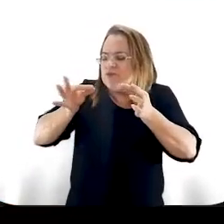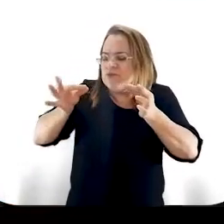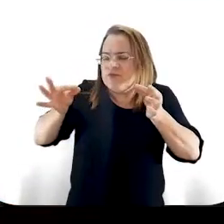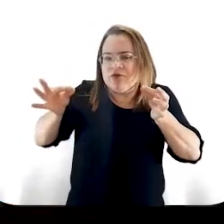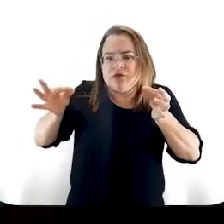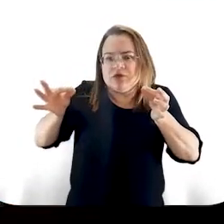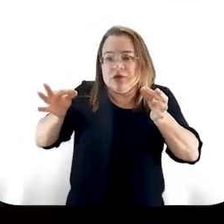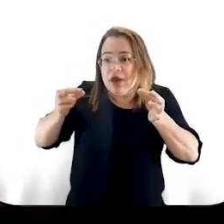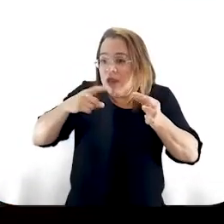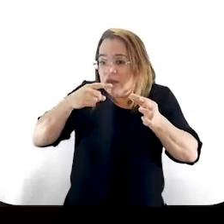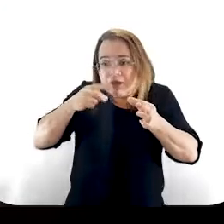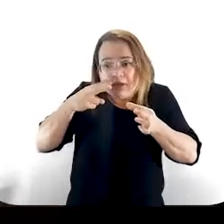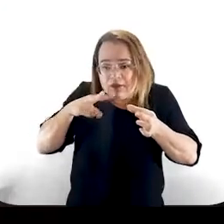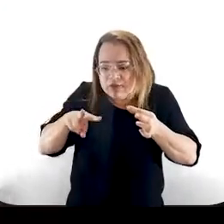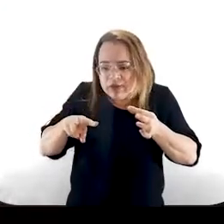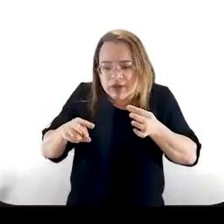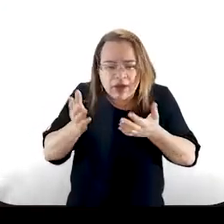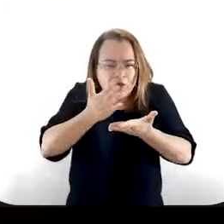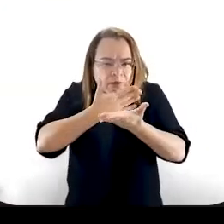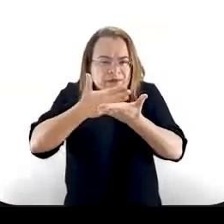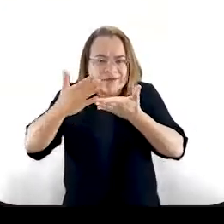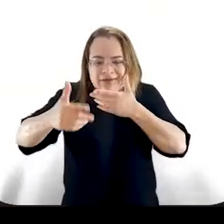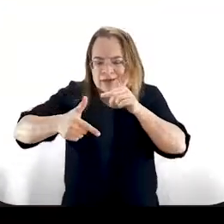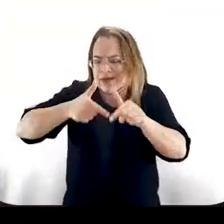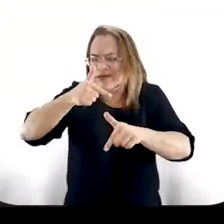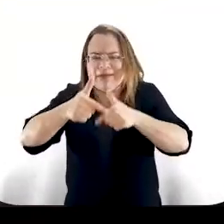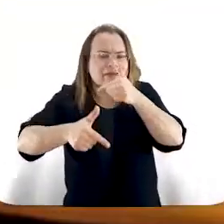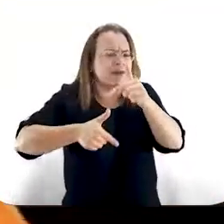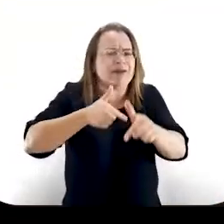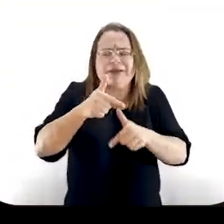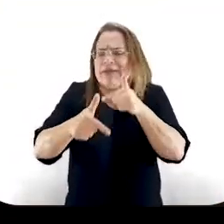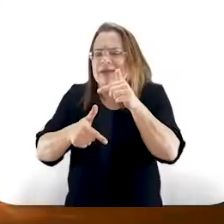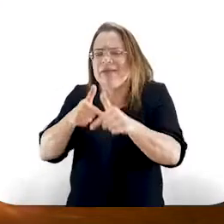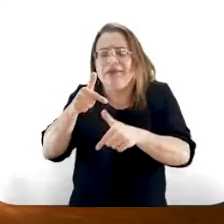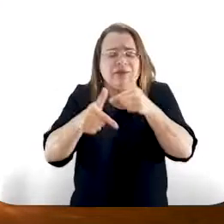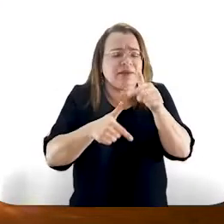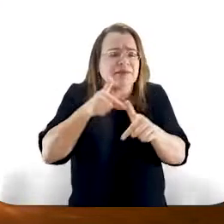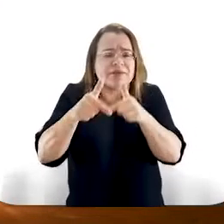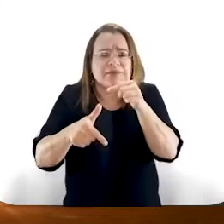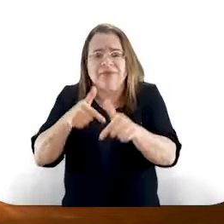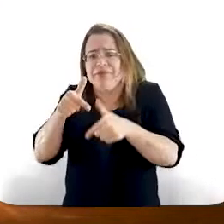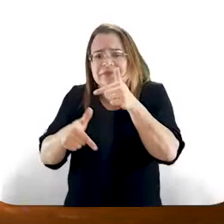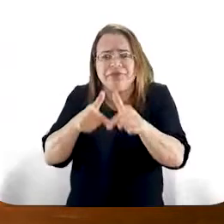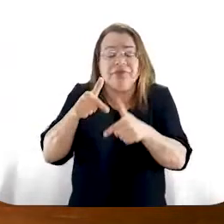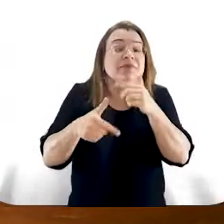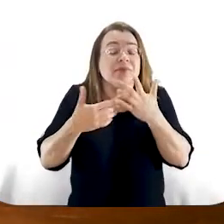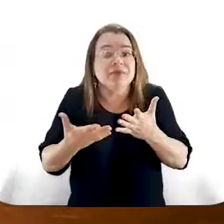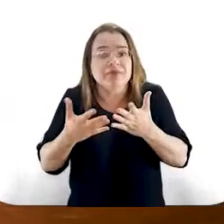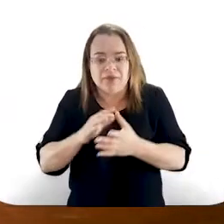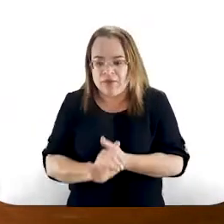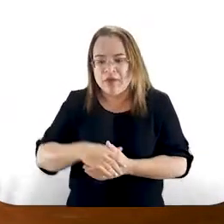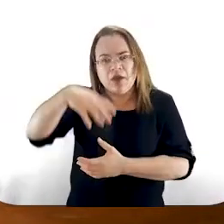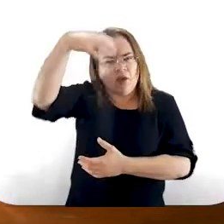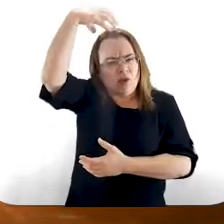invisíveis, e começaram a trabalhar para cá e para lá, e para cá e para lá, e para cá e para lá, e trabalhando, e trabalhando, trabalhando. O